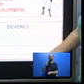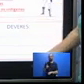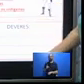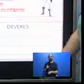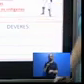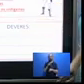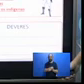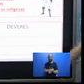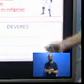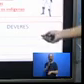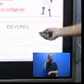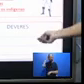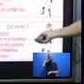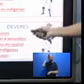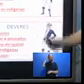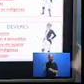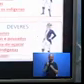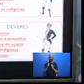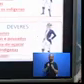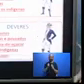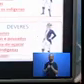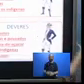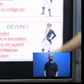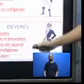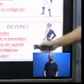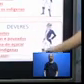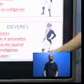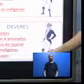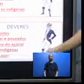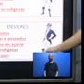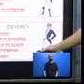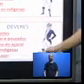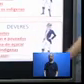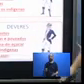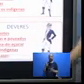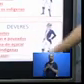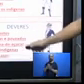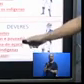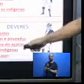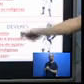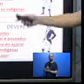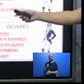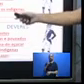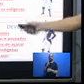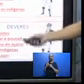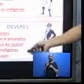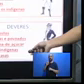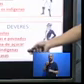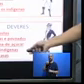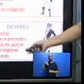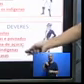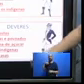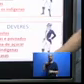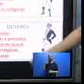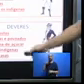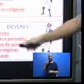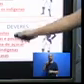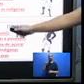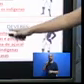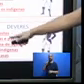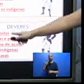escravizar índios. E os deveres? Pagar imposto, claro, como até hoje, né? A gente tem o dever de pagar